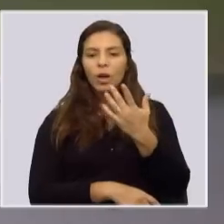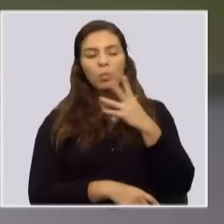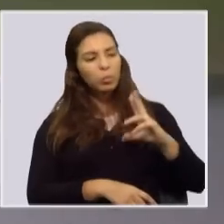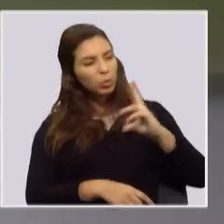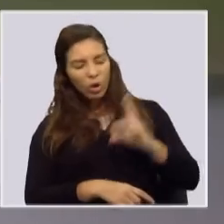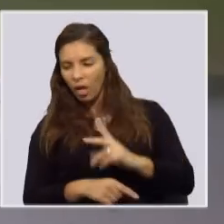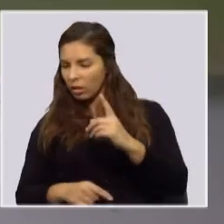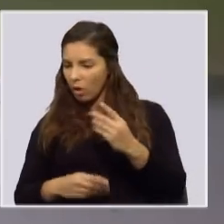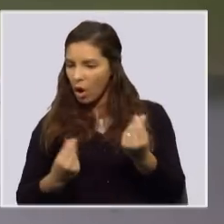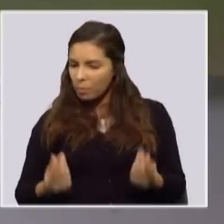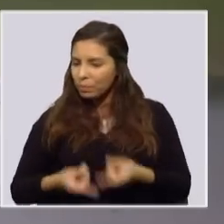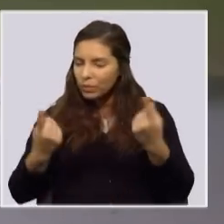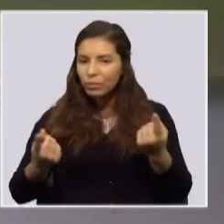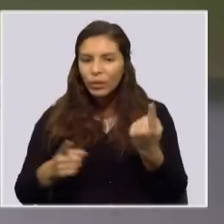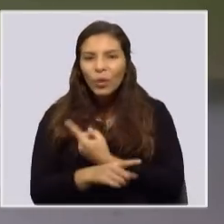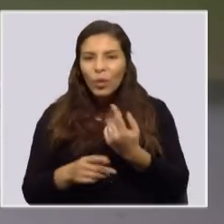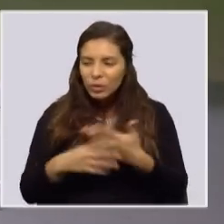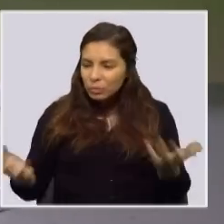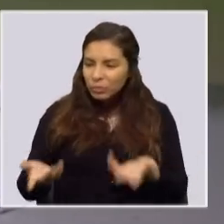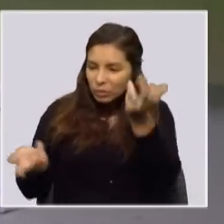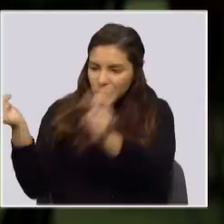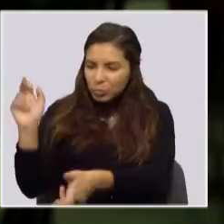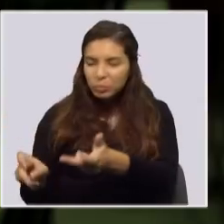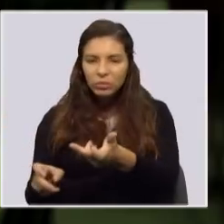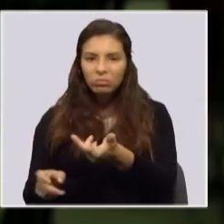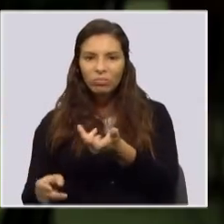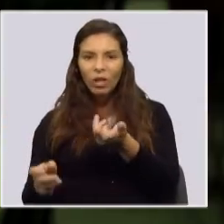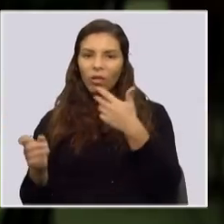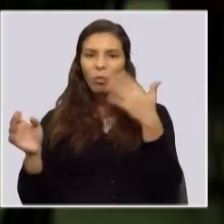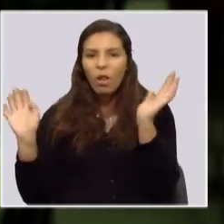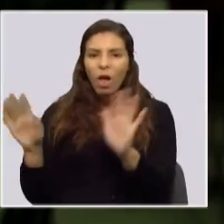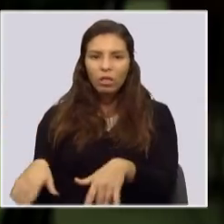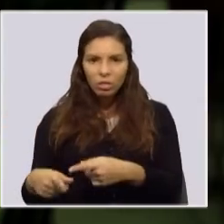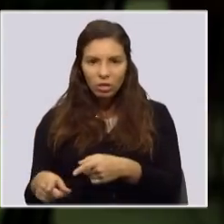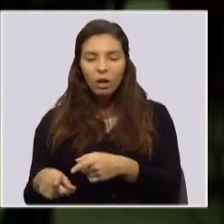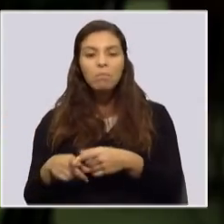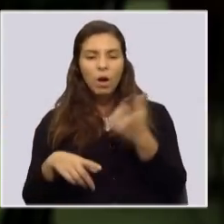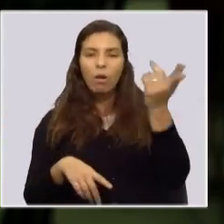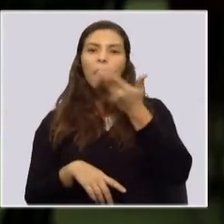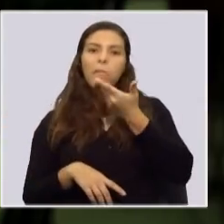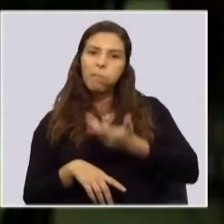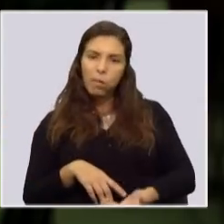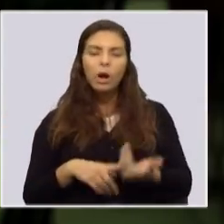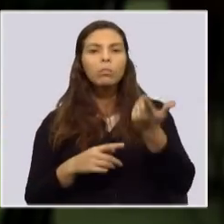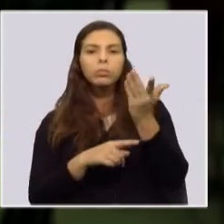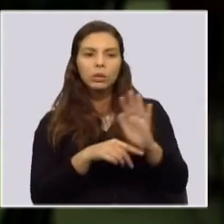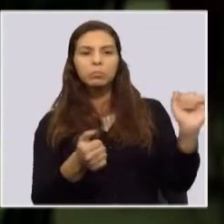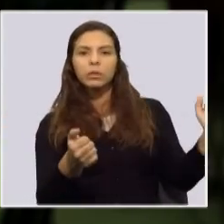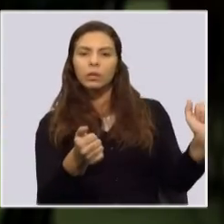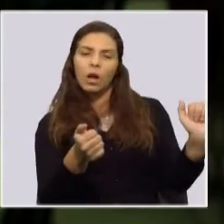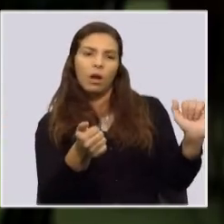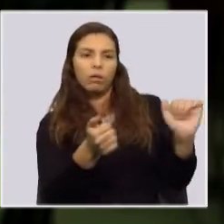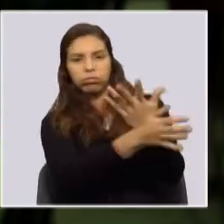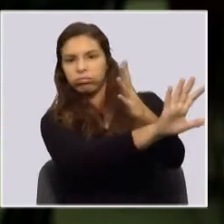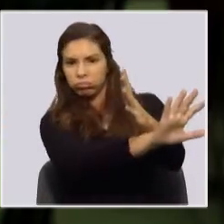os problemas, os mais banais problemas. Tu tens já uma vasta experiência, acompanhaste os